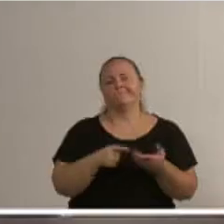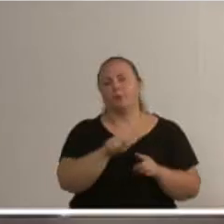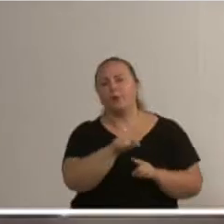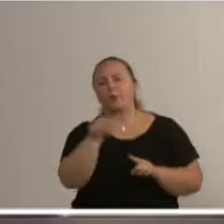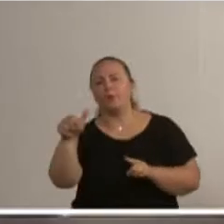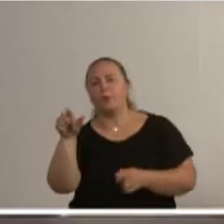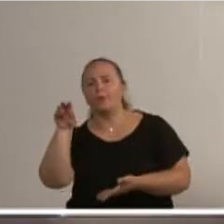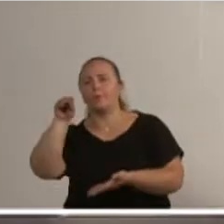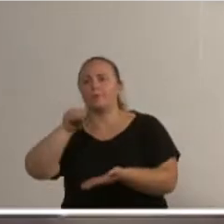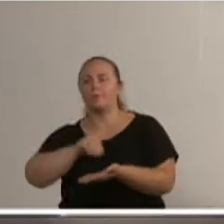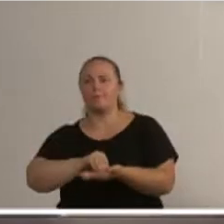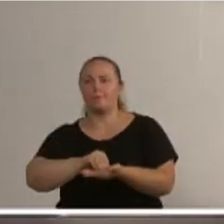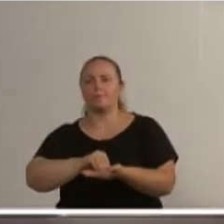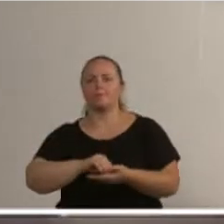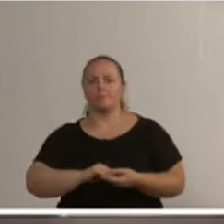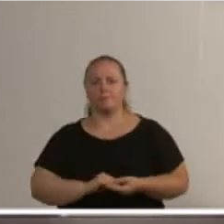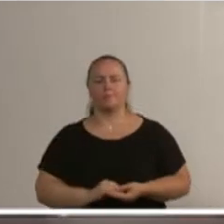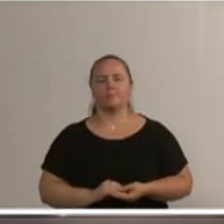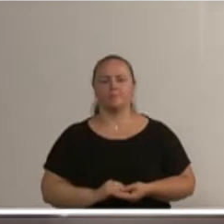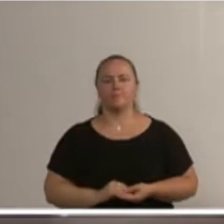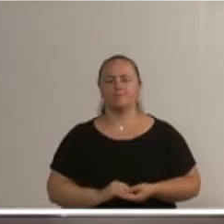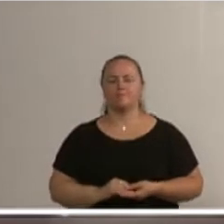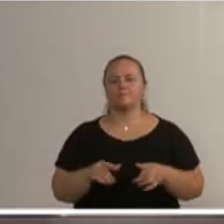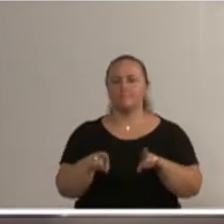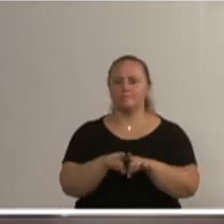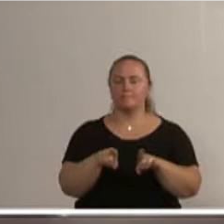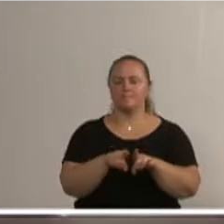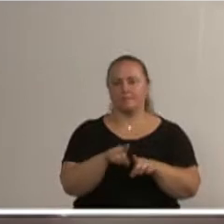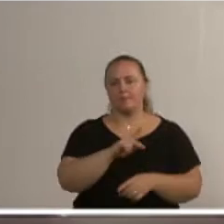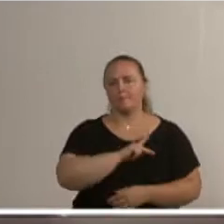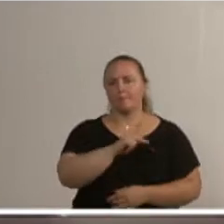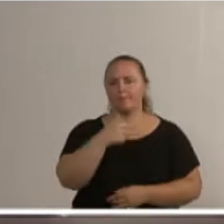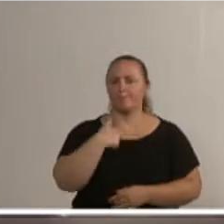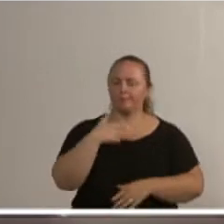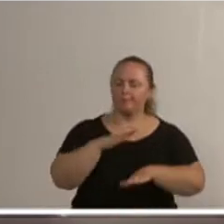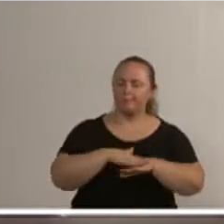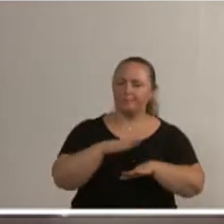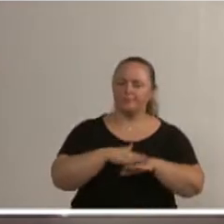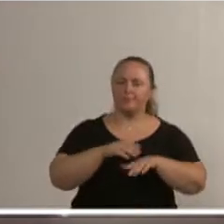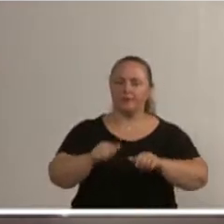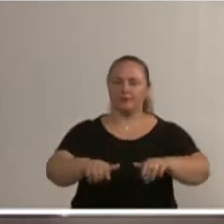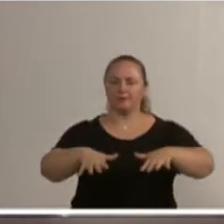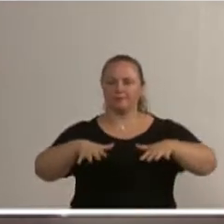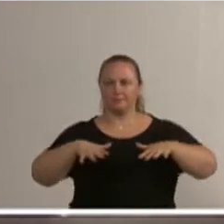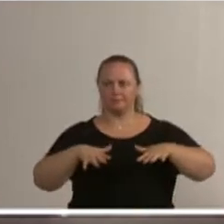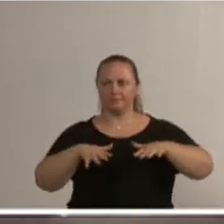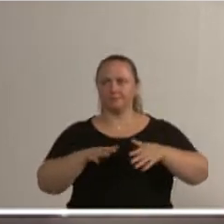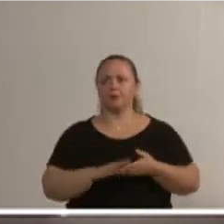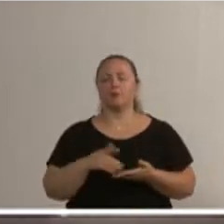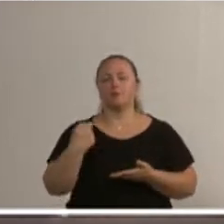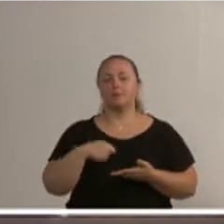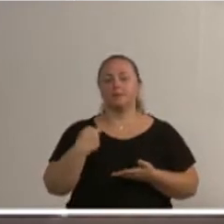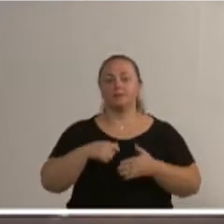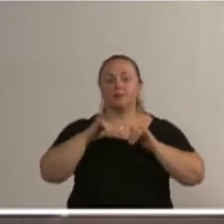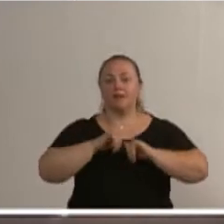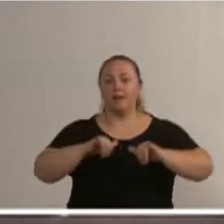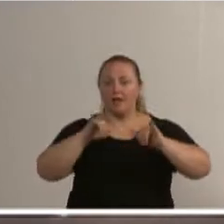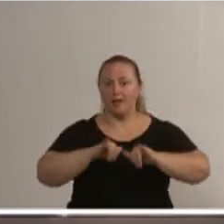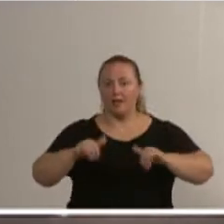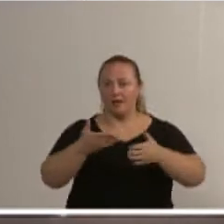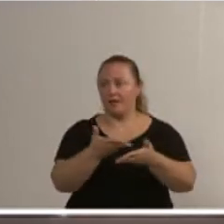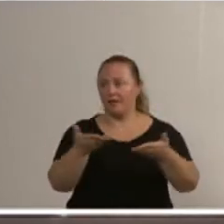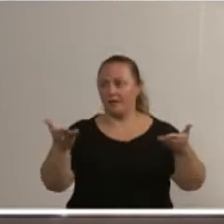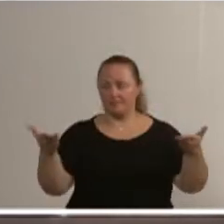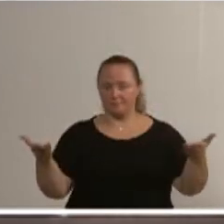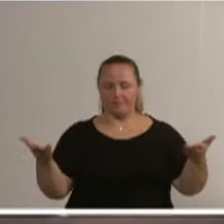representando a Câmara, além de presidir, eu sou o proponente dessa sessão e eu tenho que passar alguns avisos a vocês. Primeiramente, eu quero